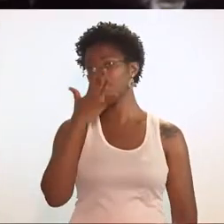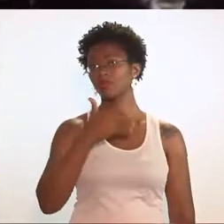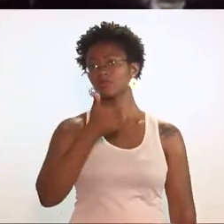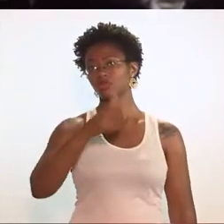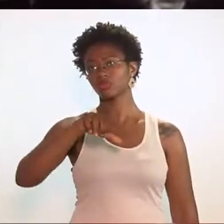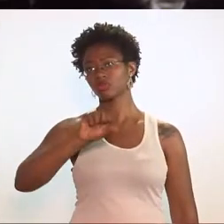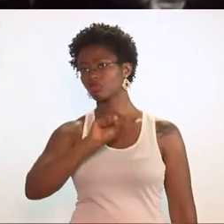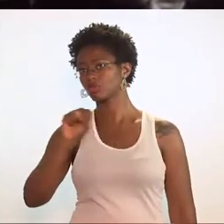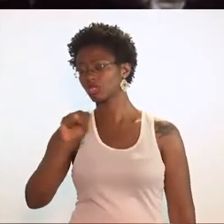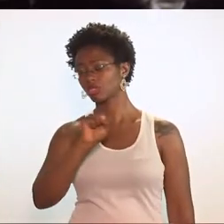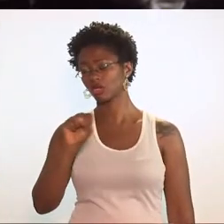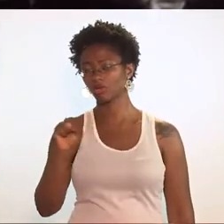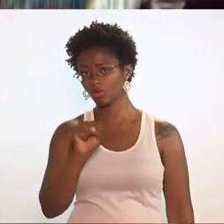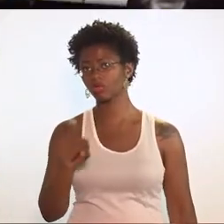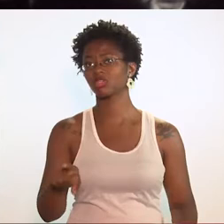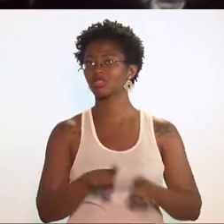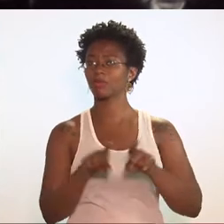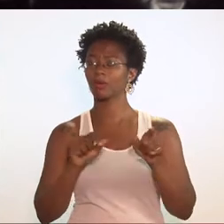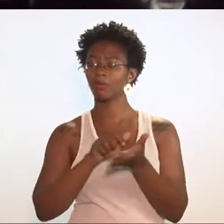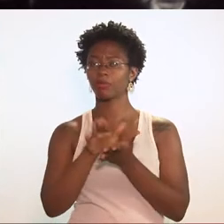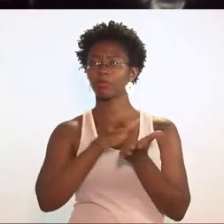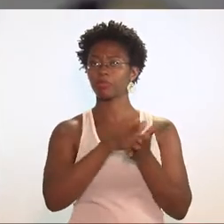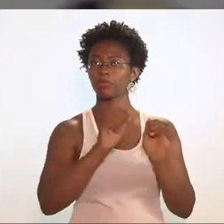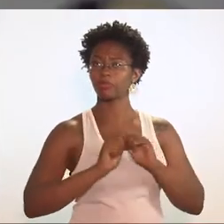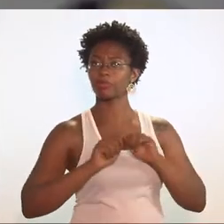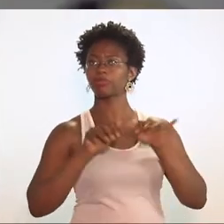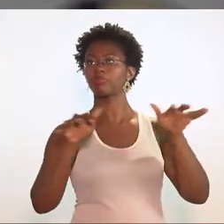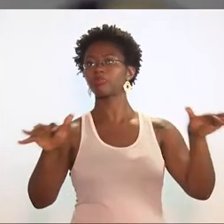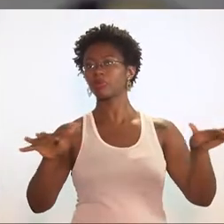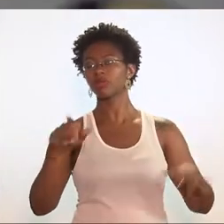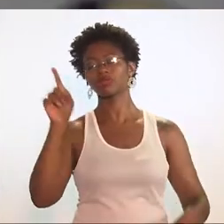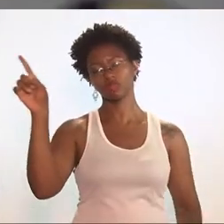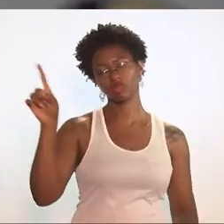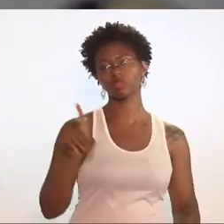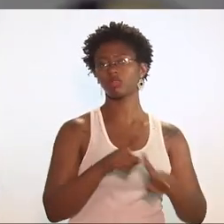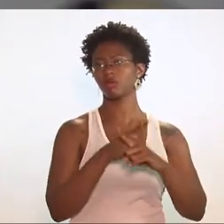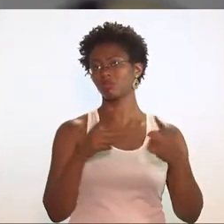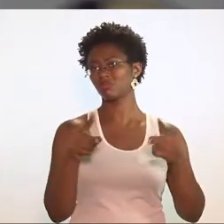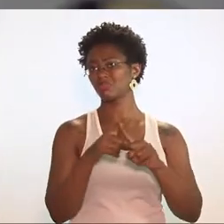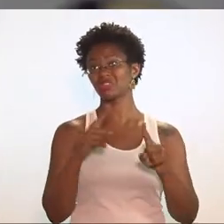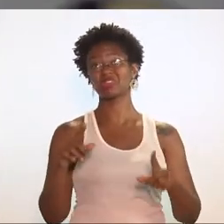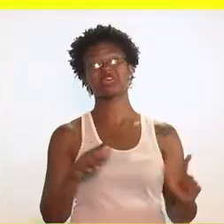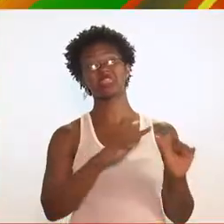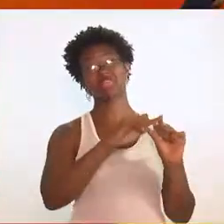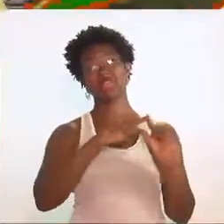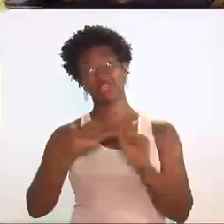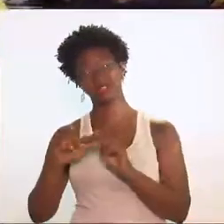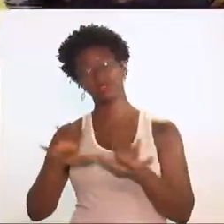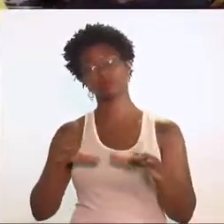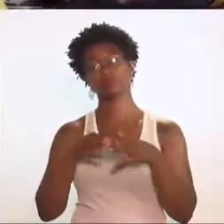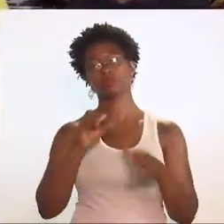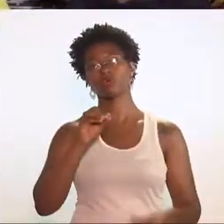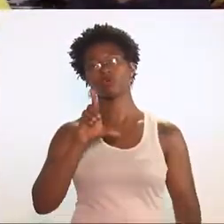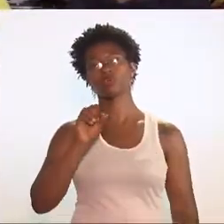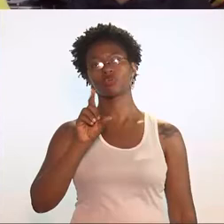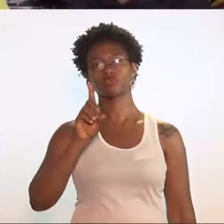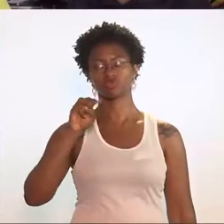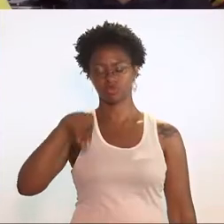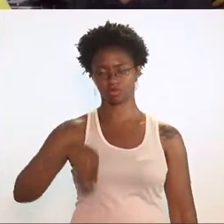1988. Gravada no mesmo ano no álbum Nubia Show Etiópia, hoje um clássico das músicas do Olodum.